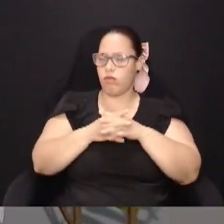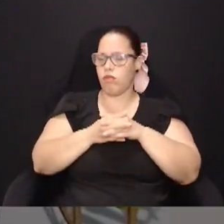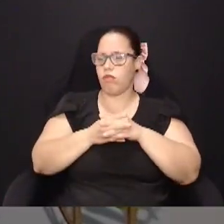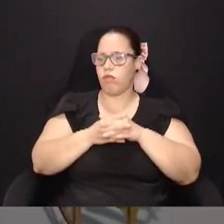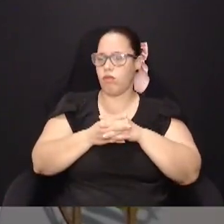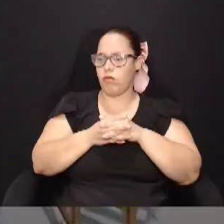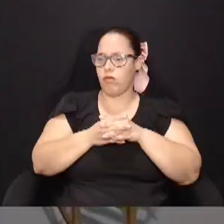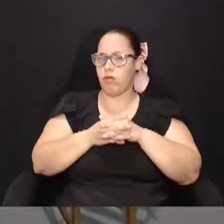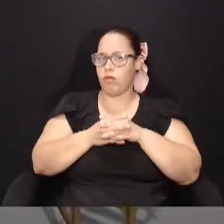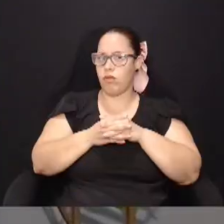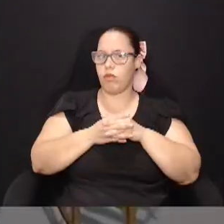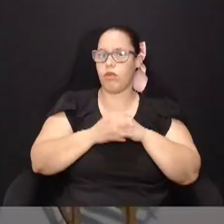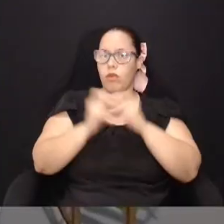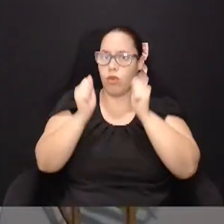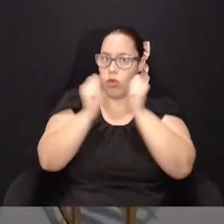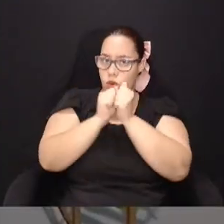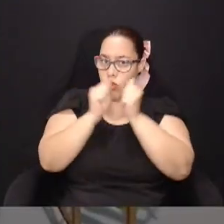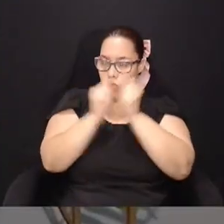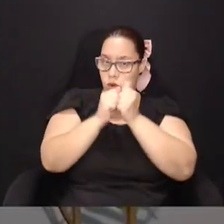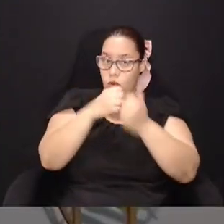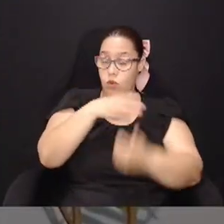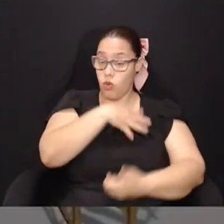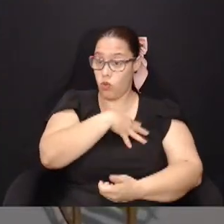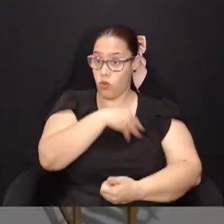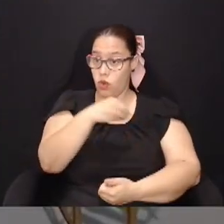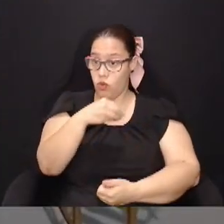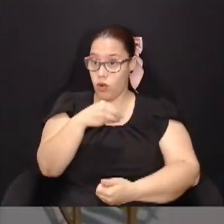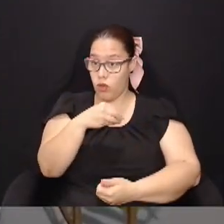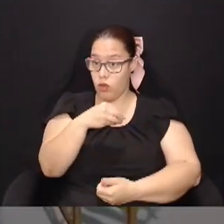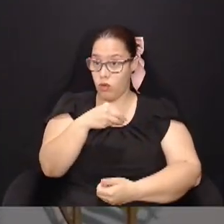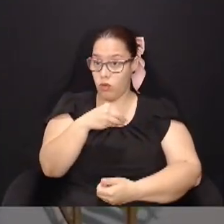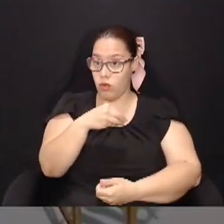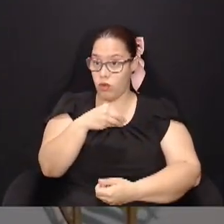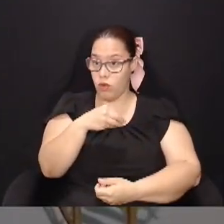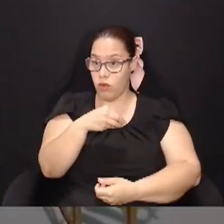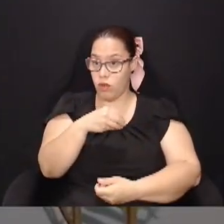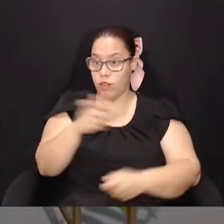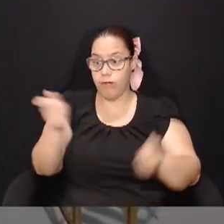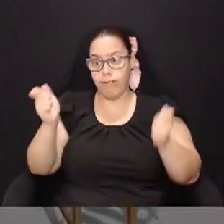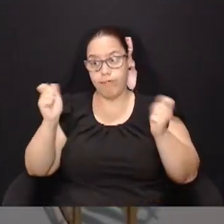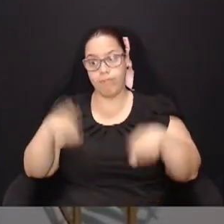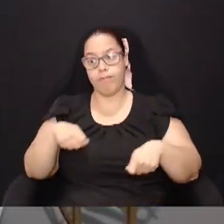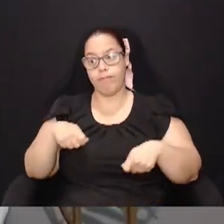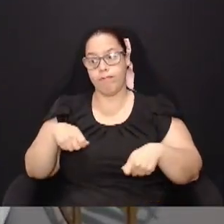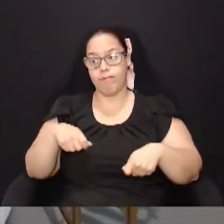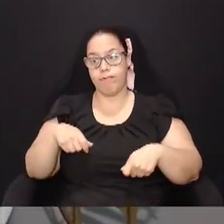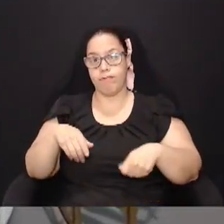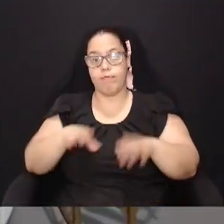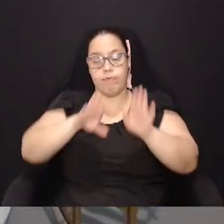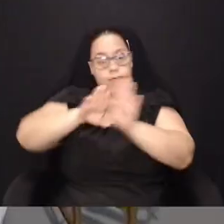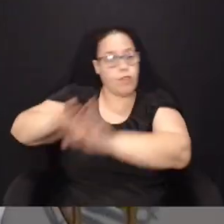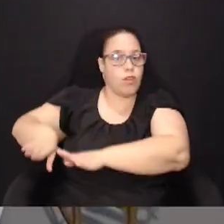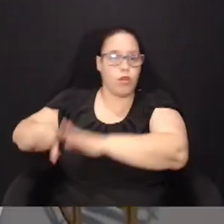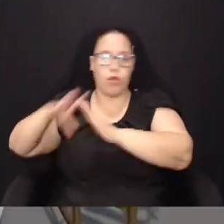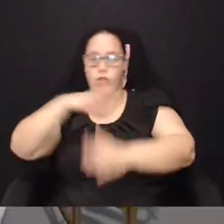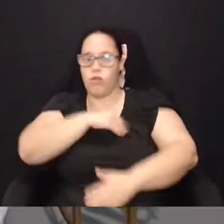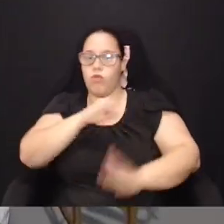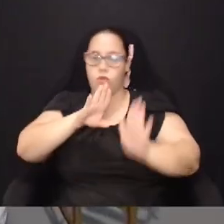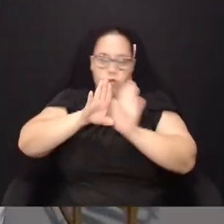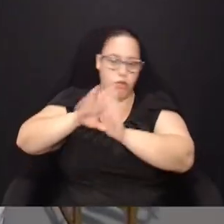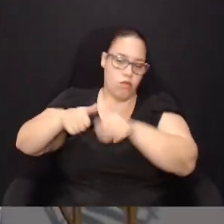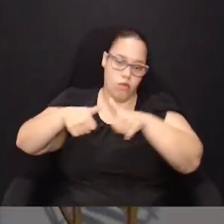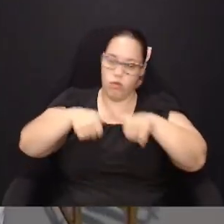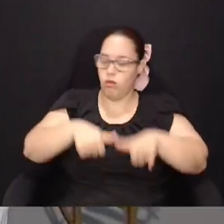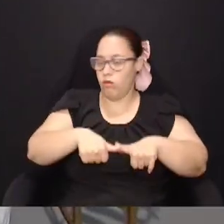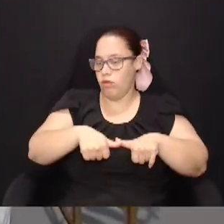estar junto com os filhos. Na impossibilidade, você deixa os filhos em casa, né? De forma geral, a recomendação